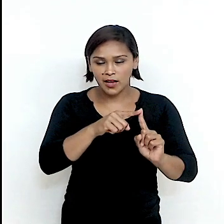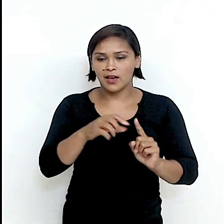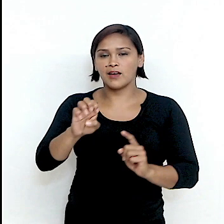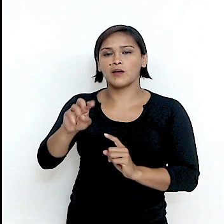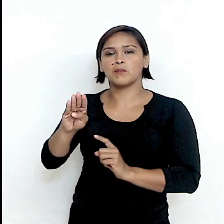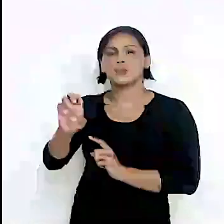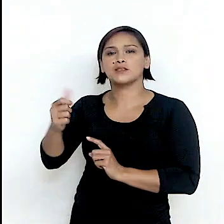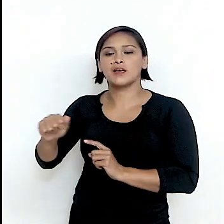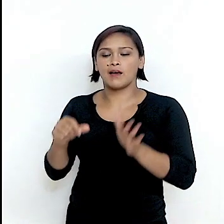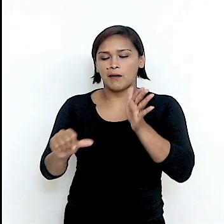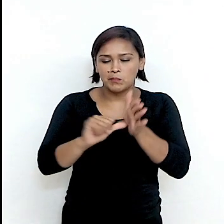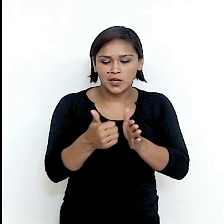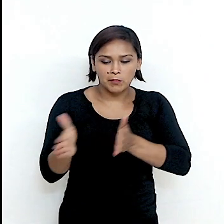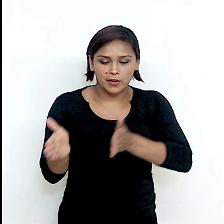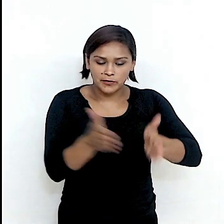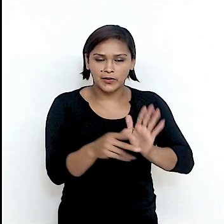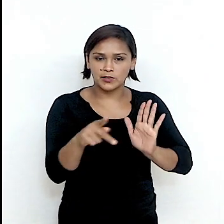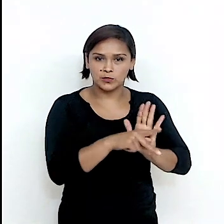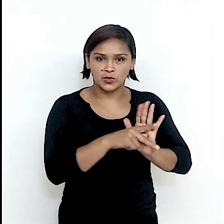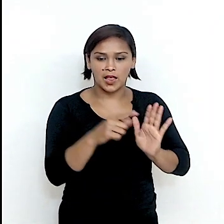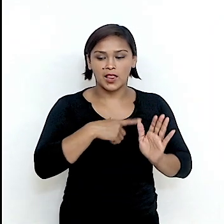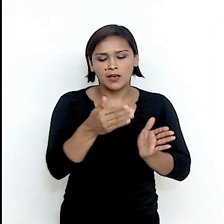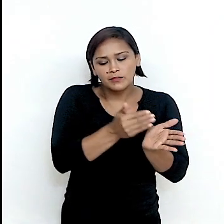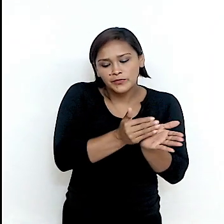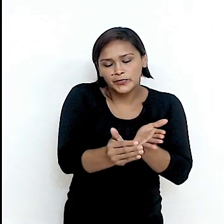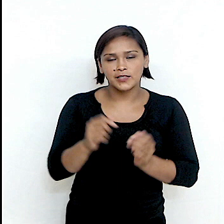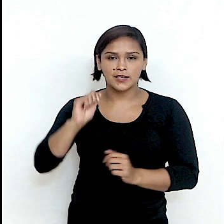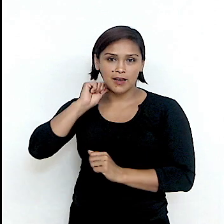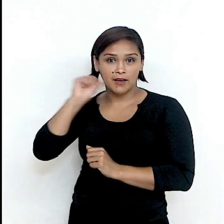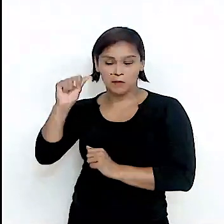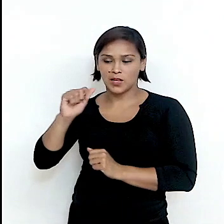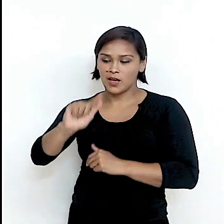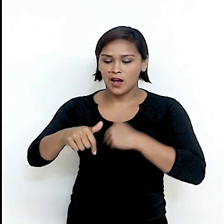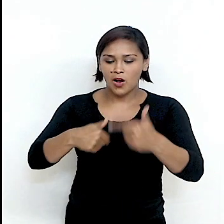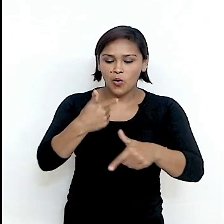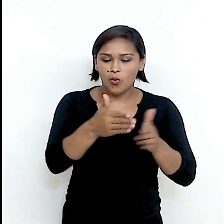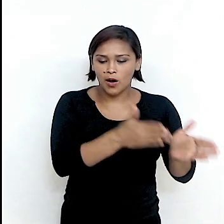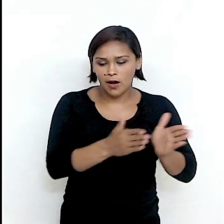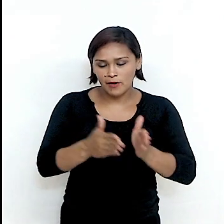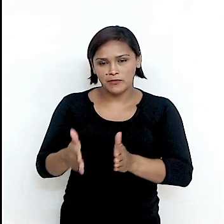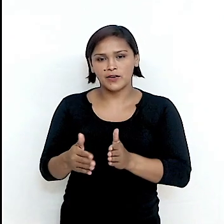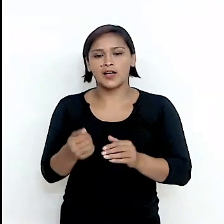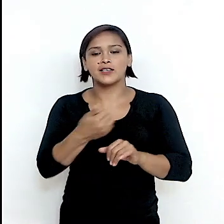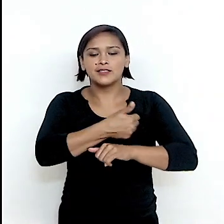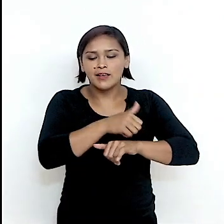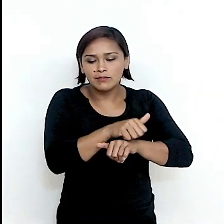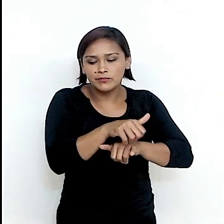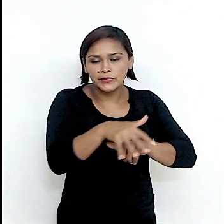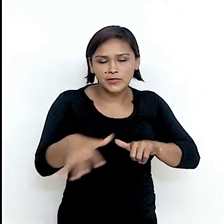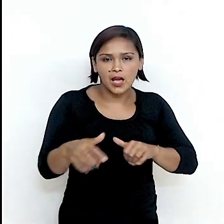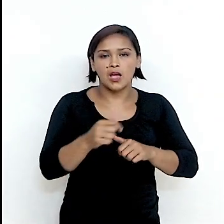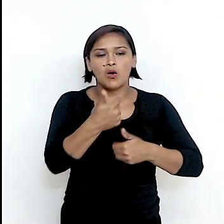a primeira fase do projeto ele tem início em Minas Gerais né nas outras fases é que ele é Se estende